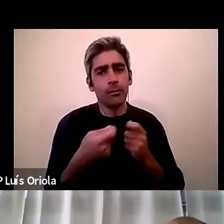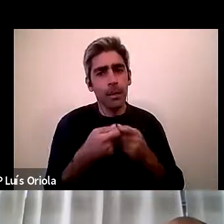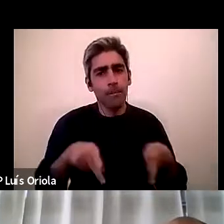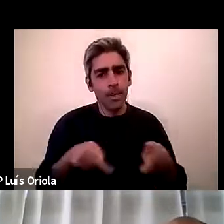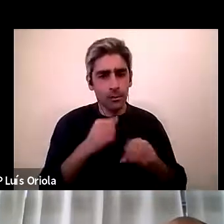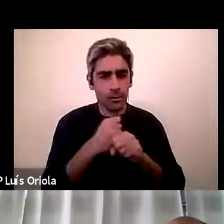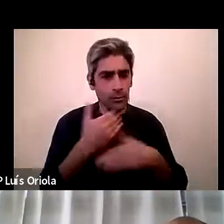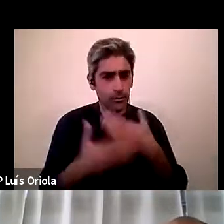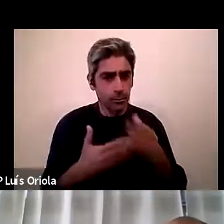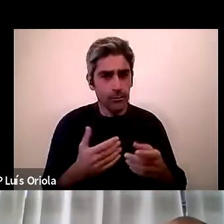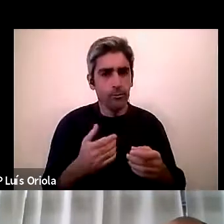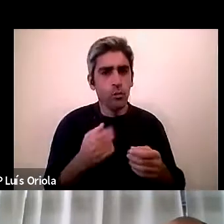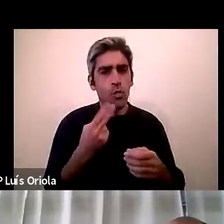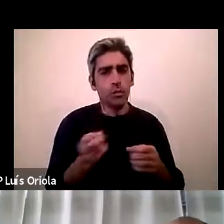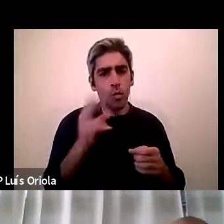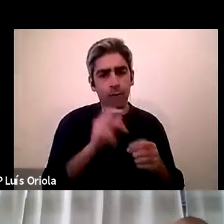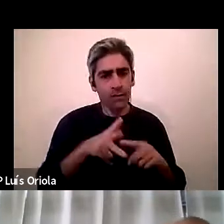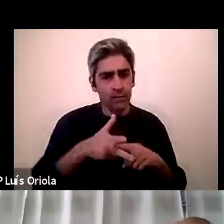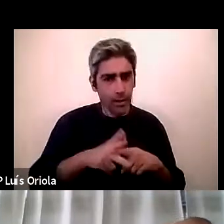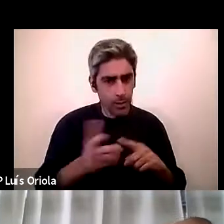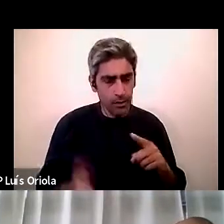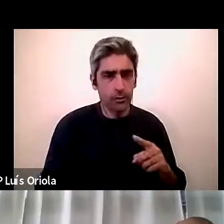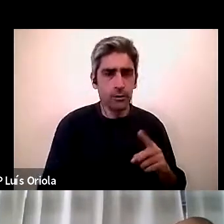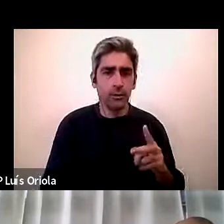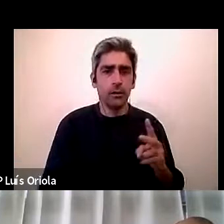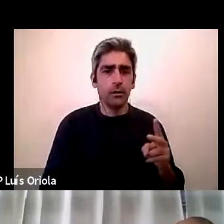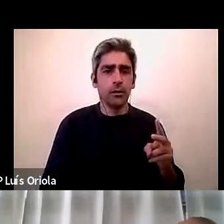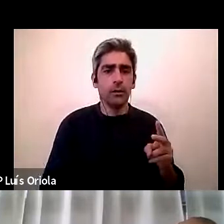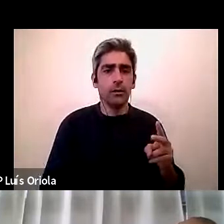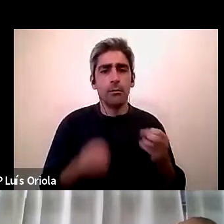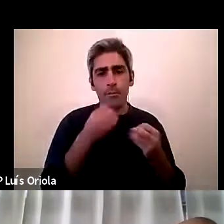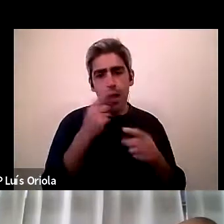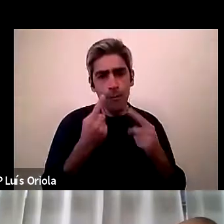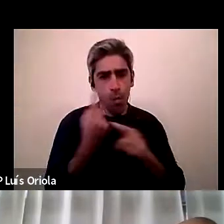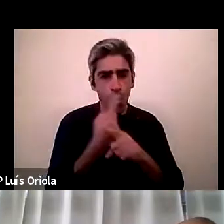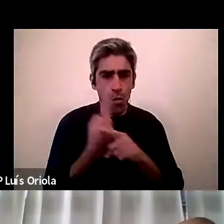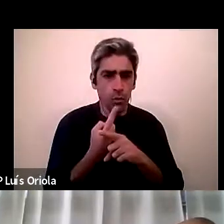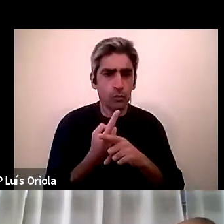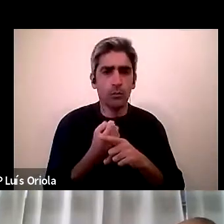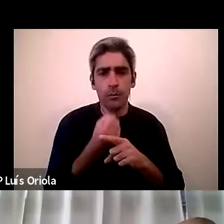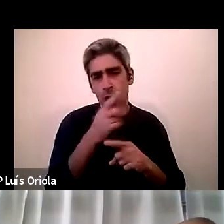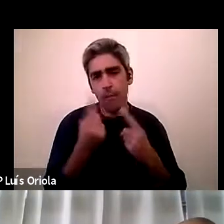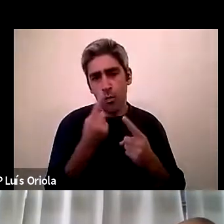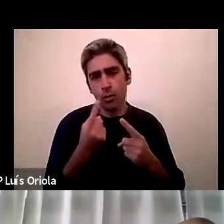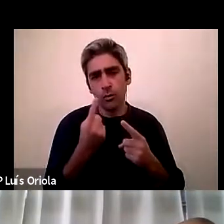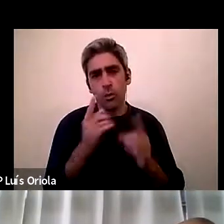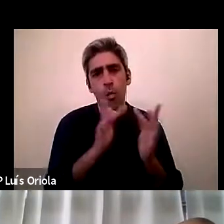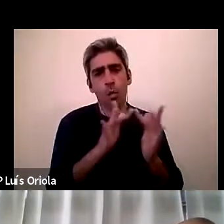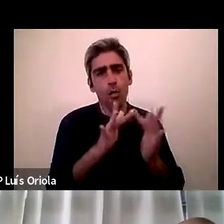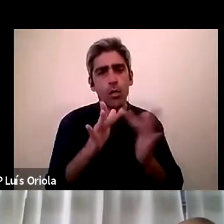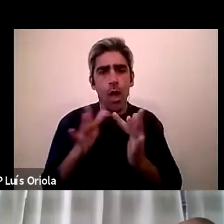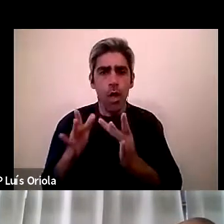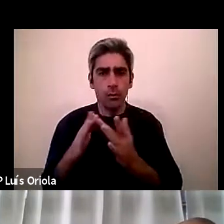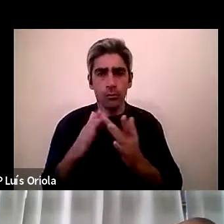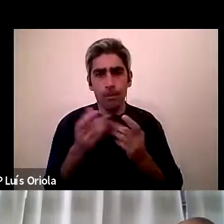metodologias, utilizar novas ferramentas. Perdemos alguma coisa, perdemos se calhar um contacto